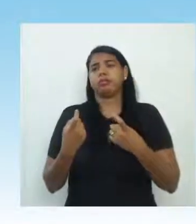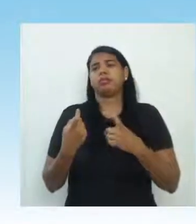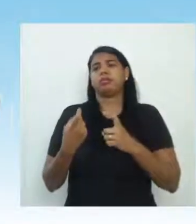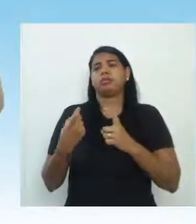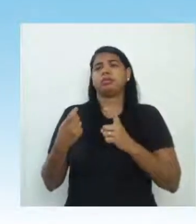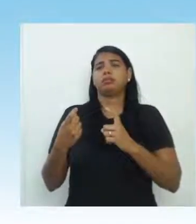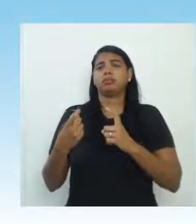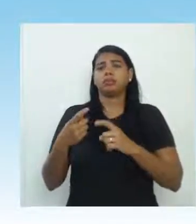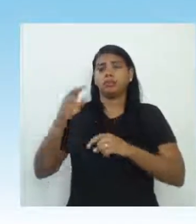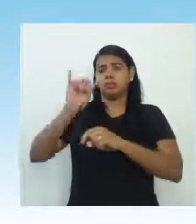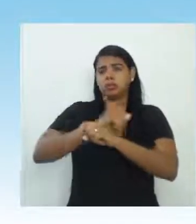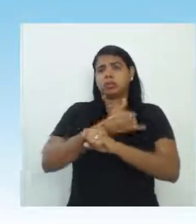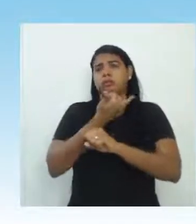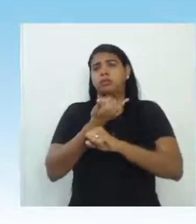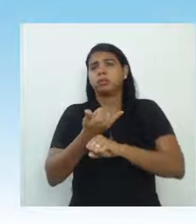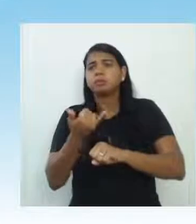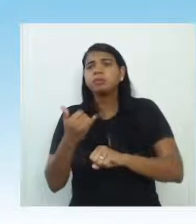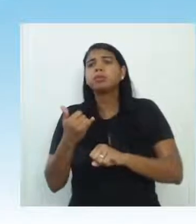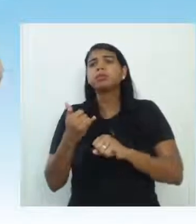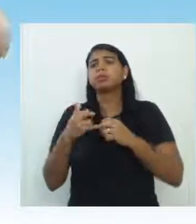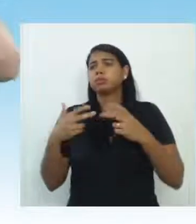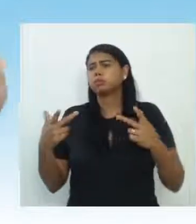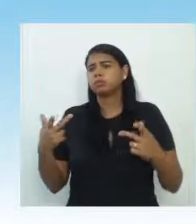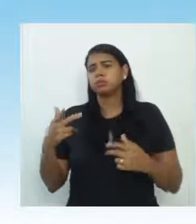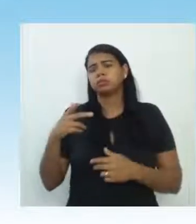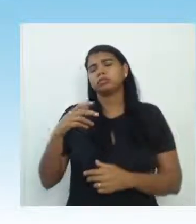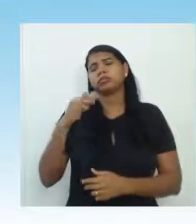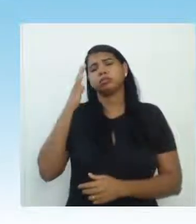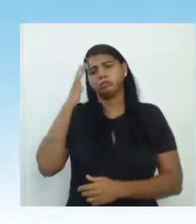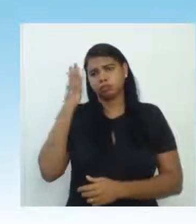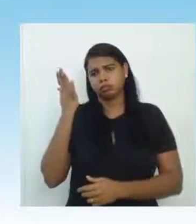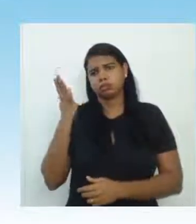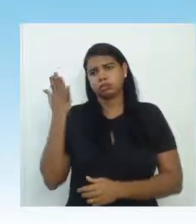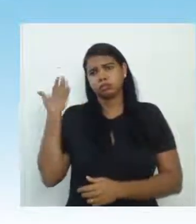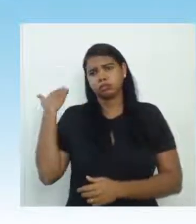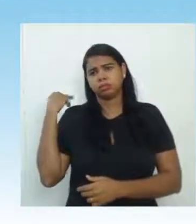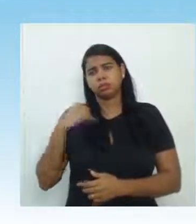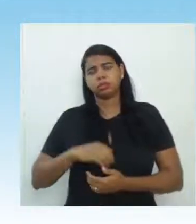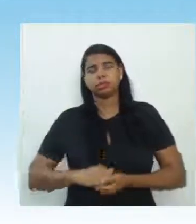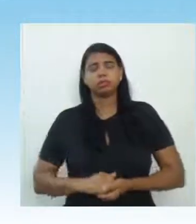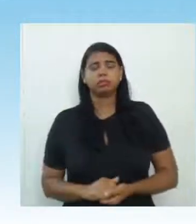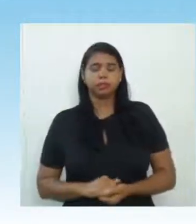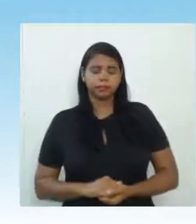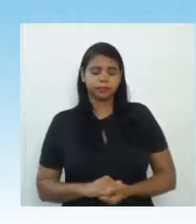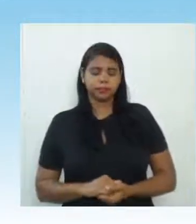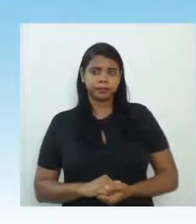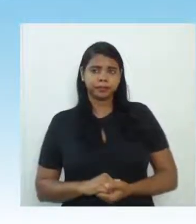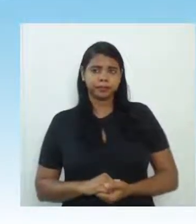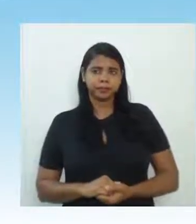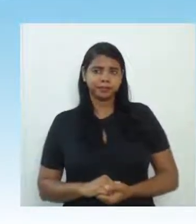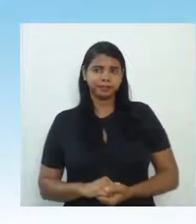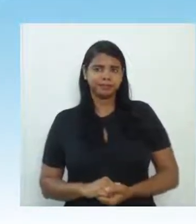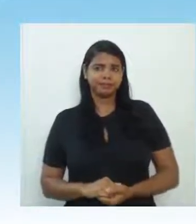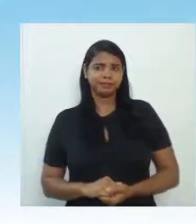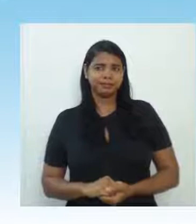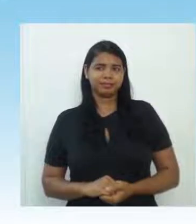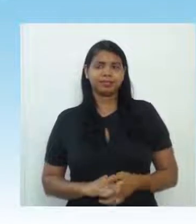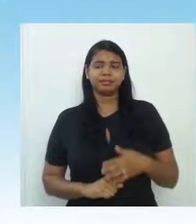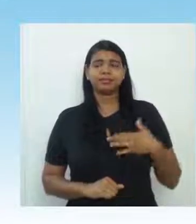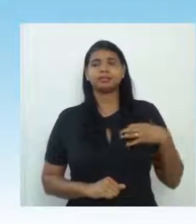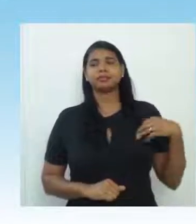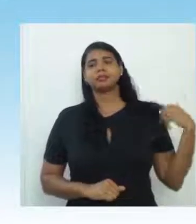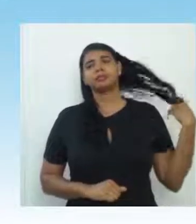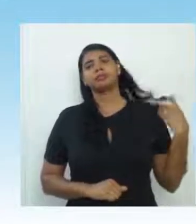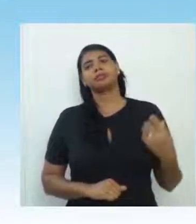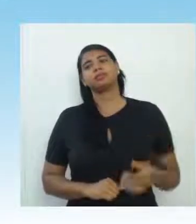LGBTfóbica, machista, racista, não tá com nada, a gente deixa isso no passado. Então vamos lá. Minorias. Tem mais